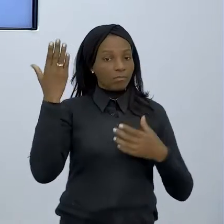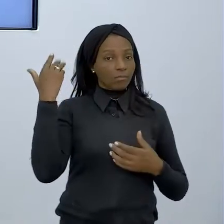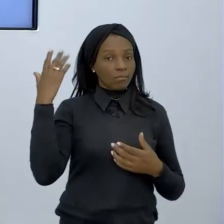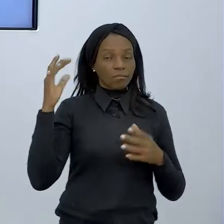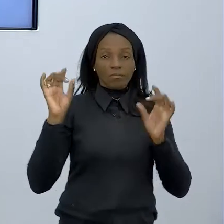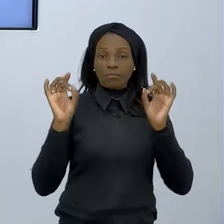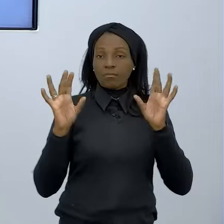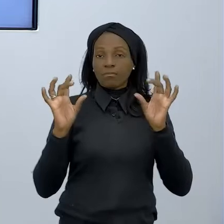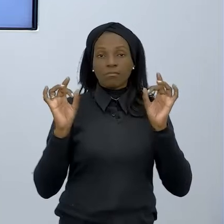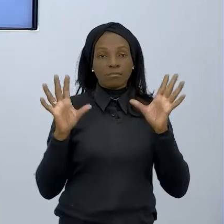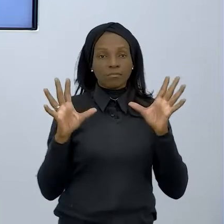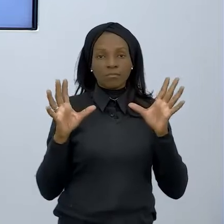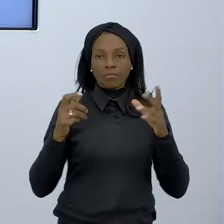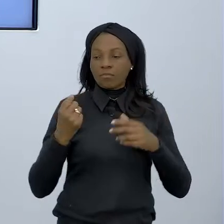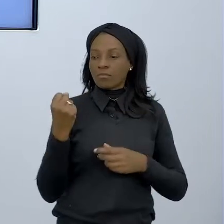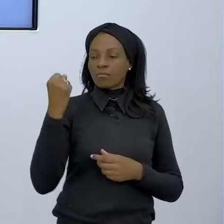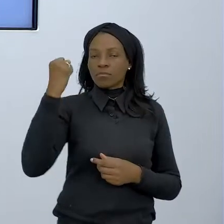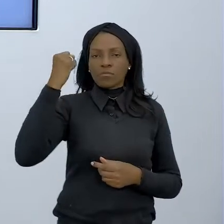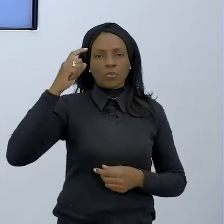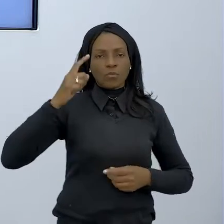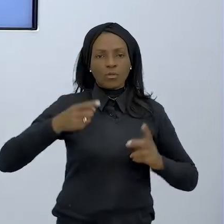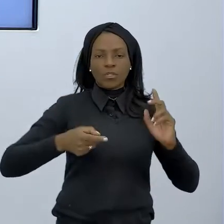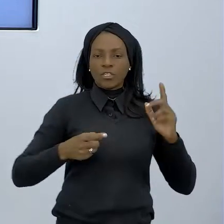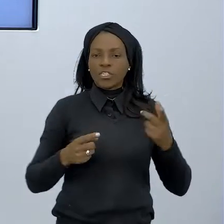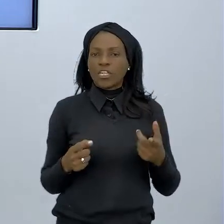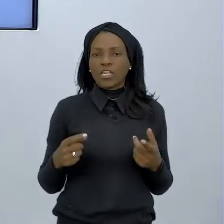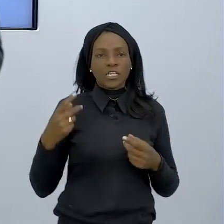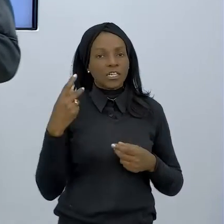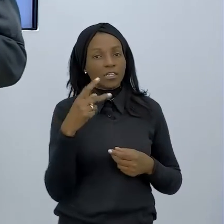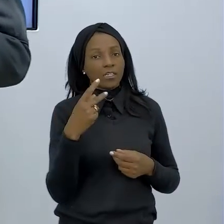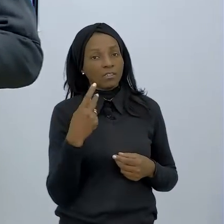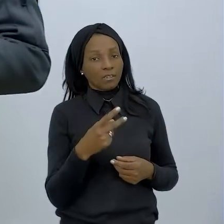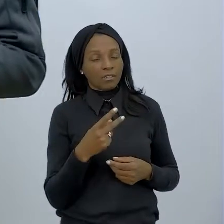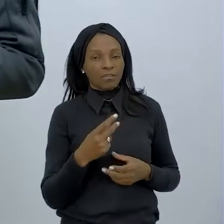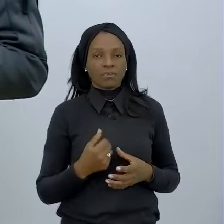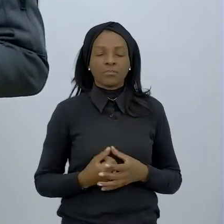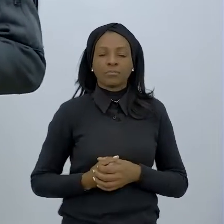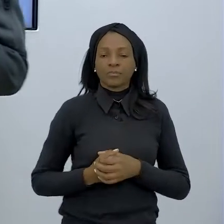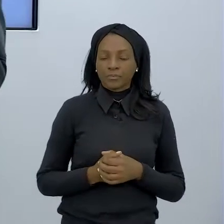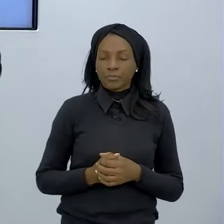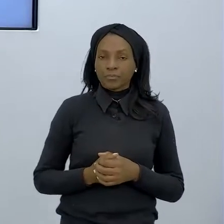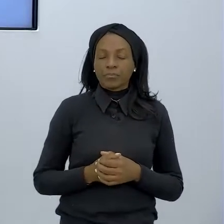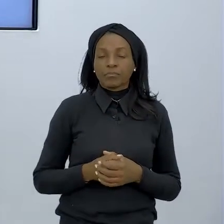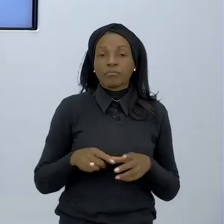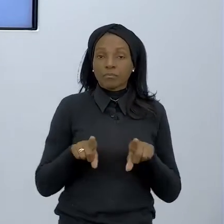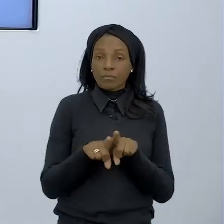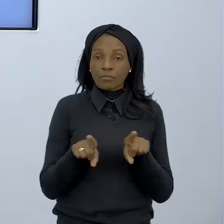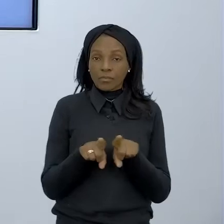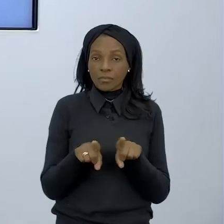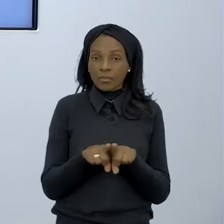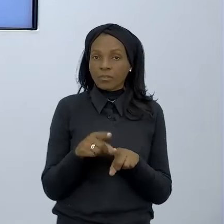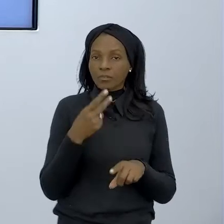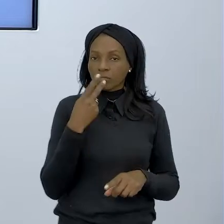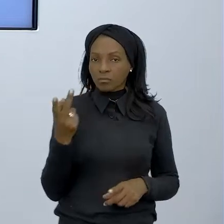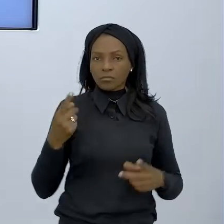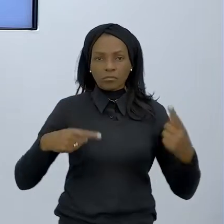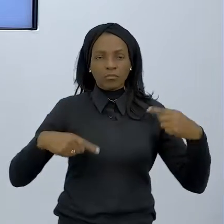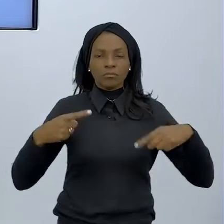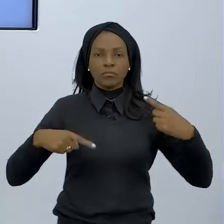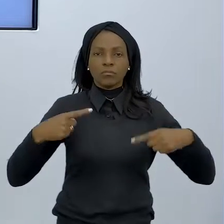exclusivizava, monopolizava, tinha o controle desse poder. A gente também fala de